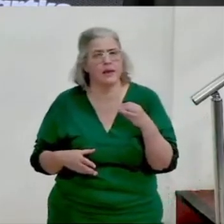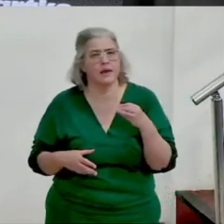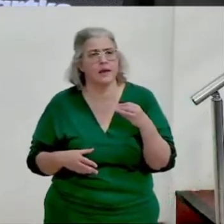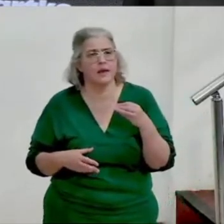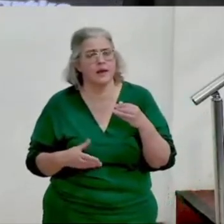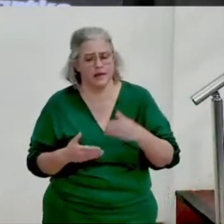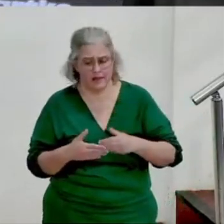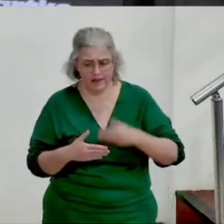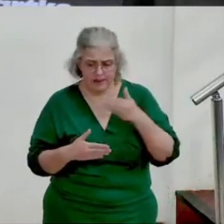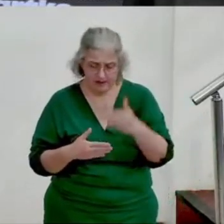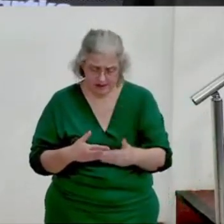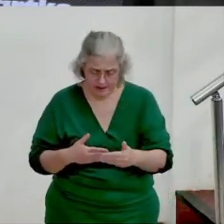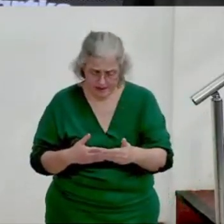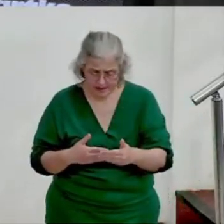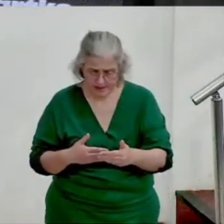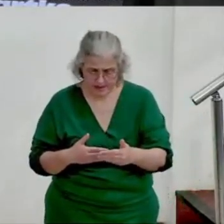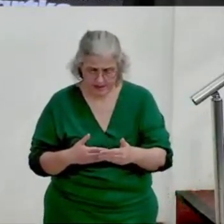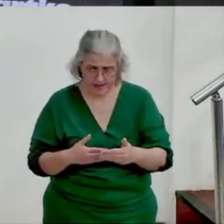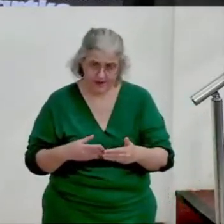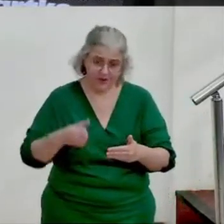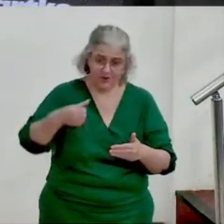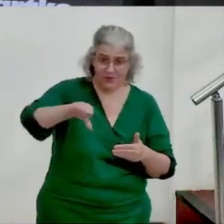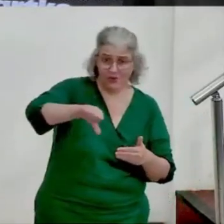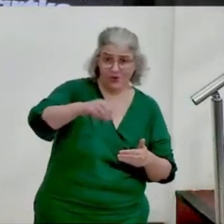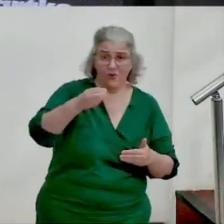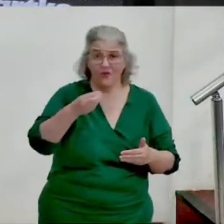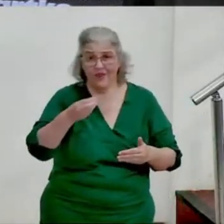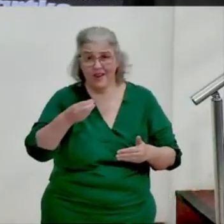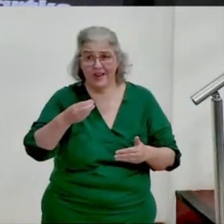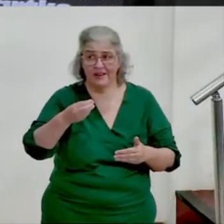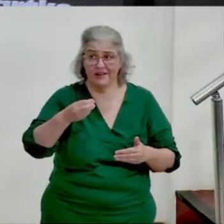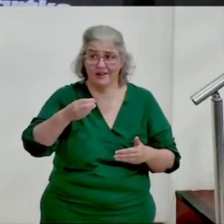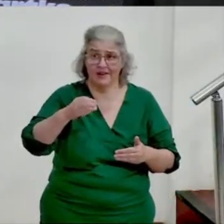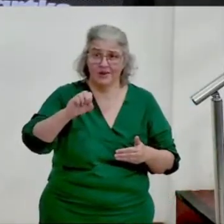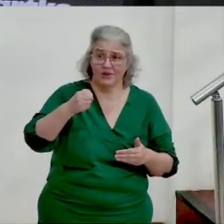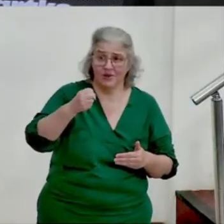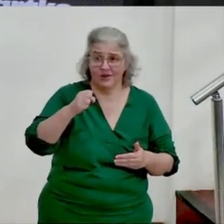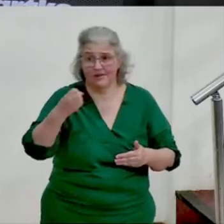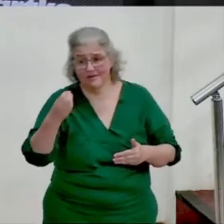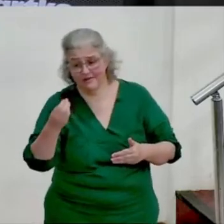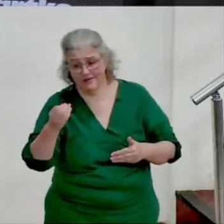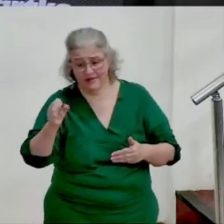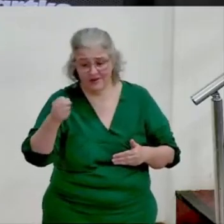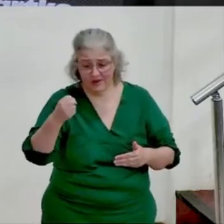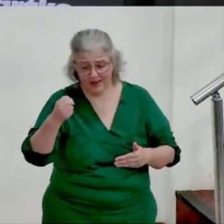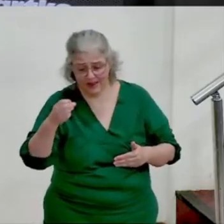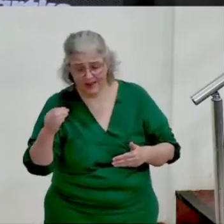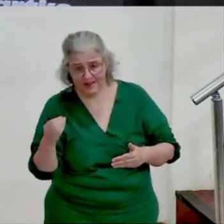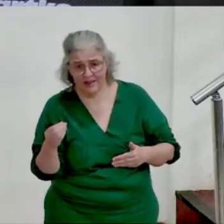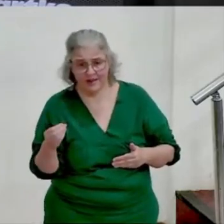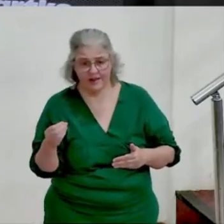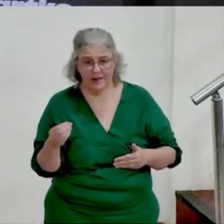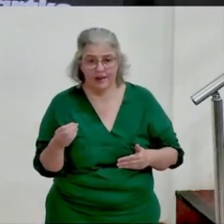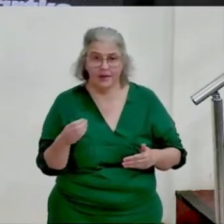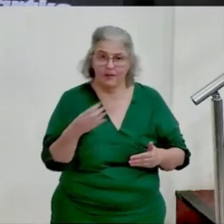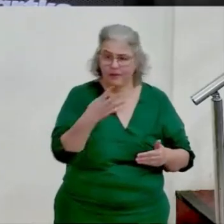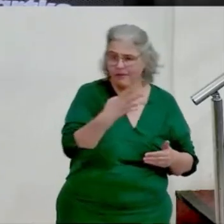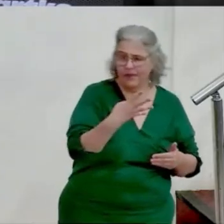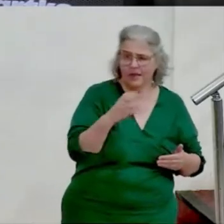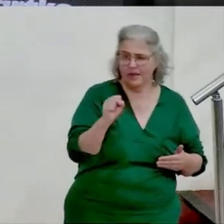anos. Moisés não falou no Salmo 90? Nossos dias chegam a 70, talvez 80 anos. Ah, então 48 mais